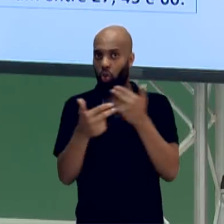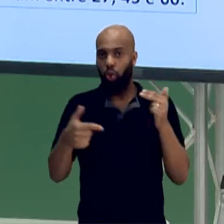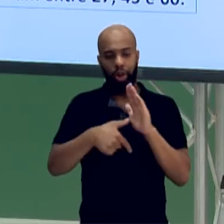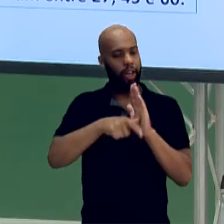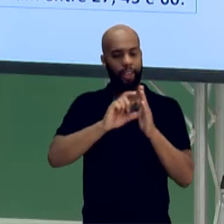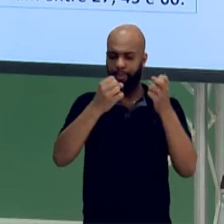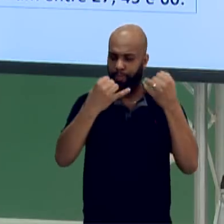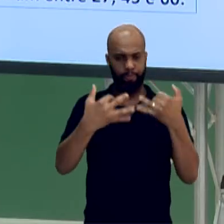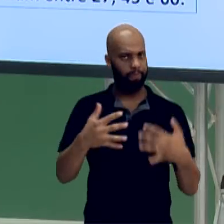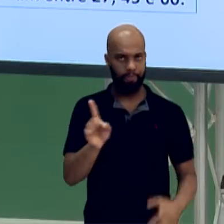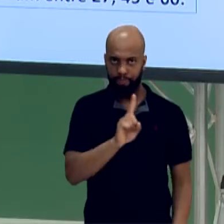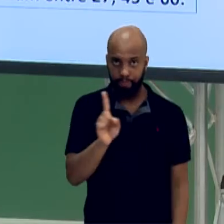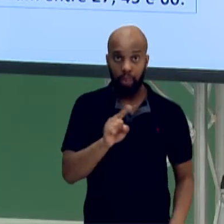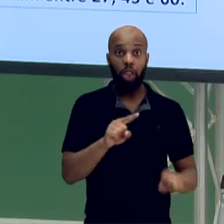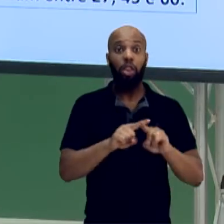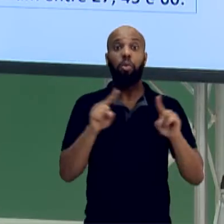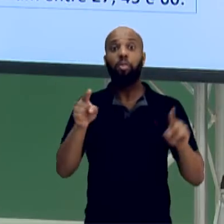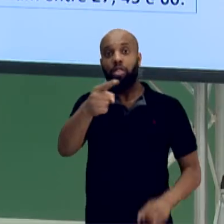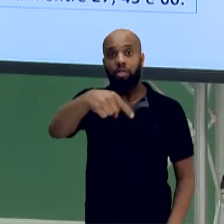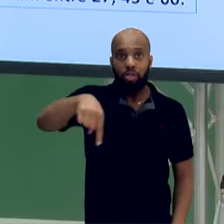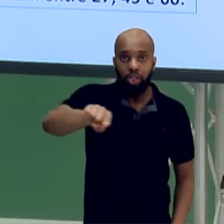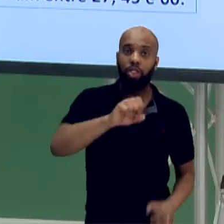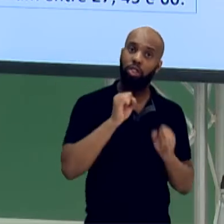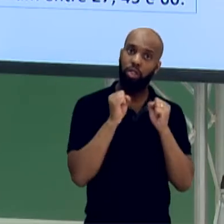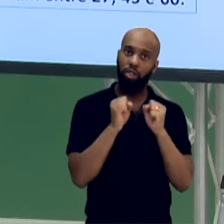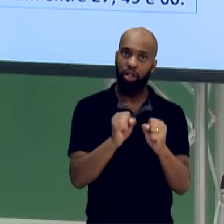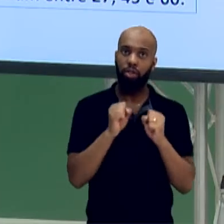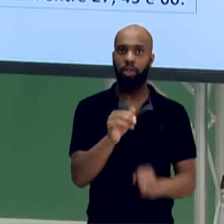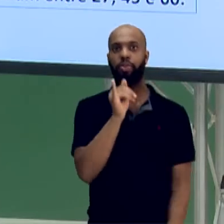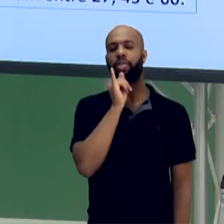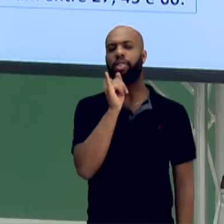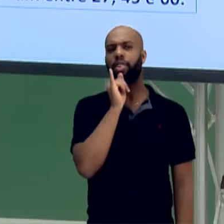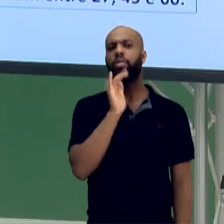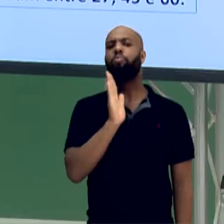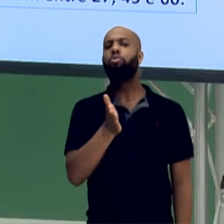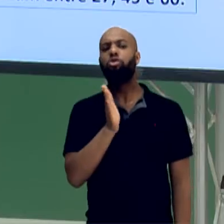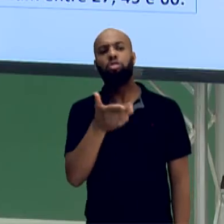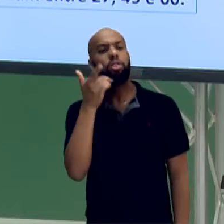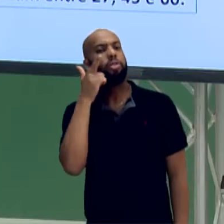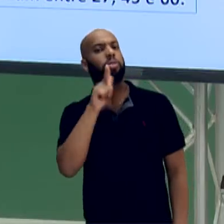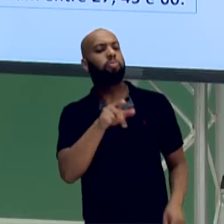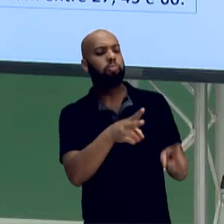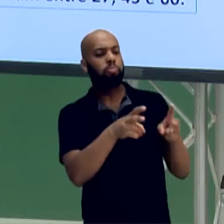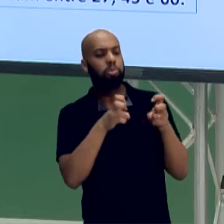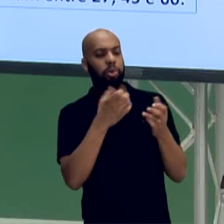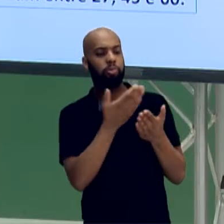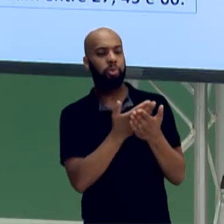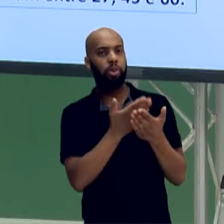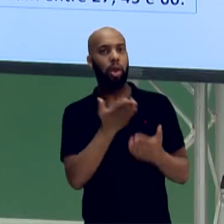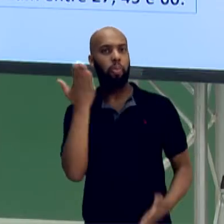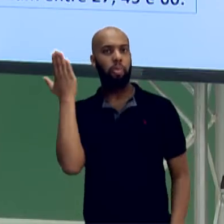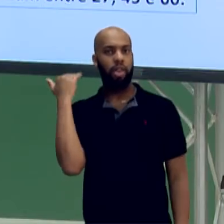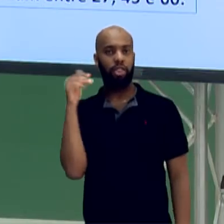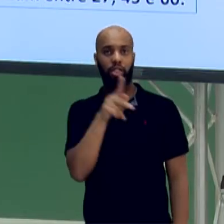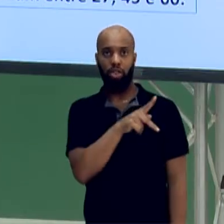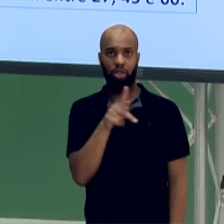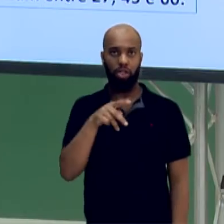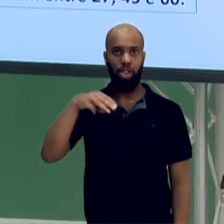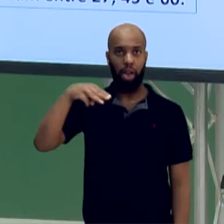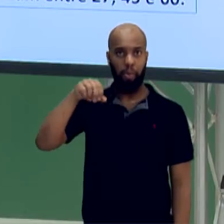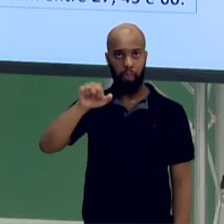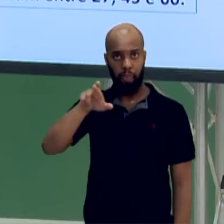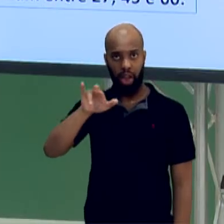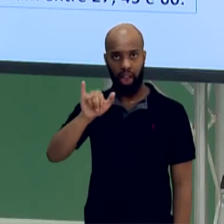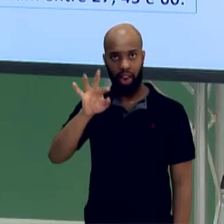comentei. Mas vocês vão, de repente, já pegar o da aula anterior, que a professora Marita falou, então, de repente,